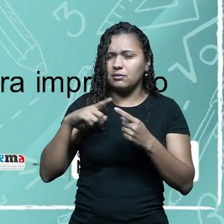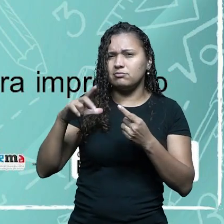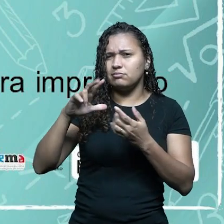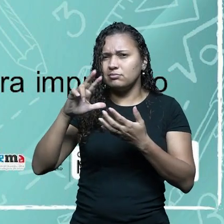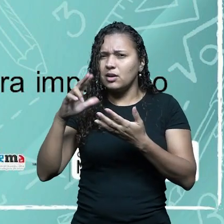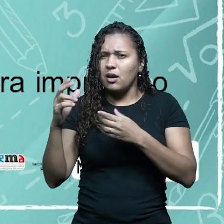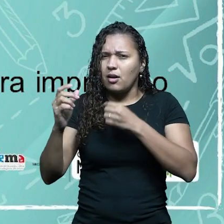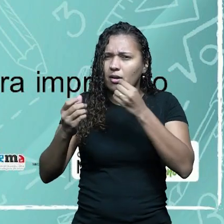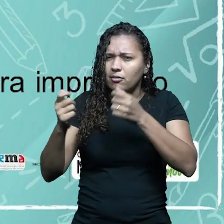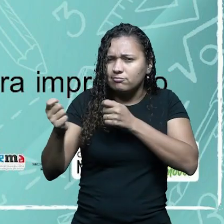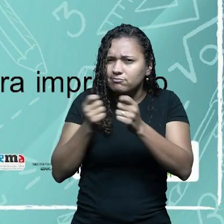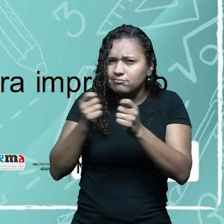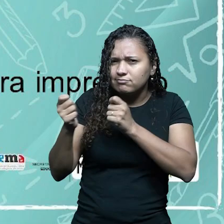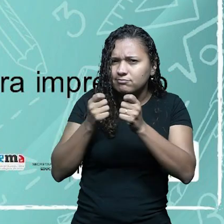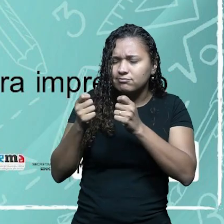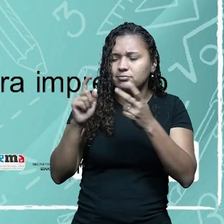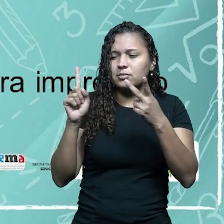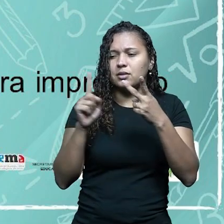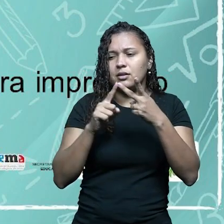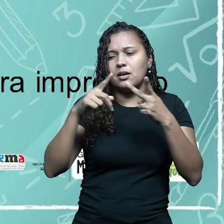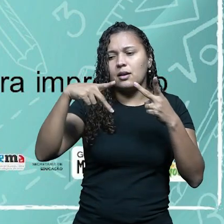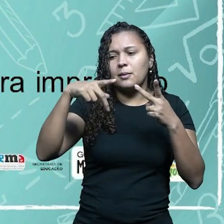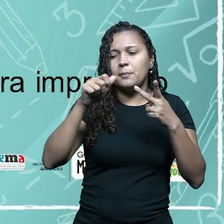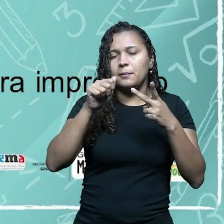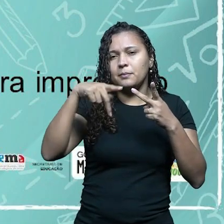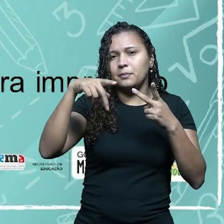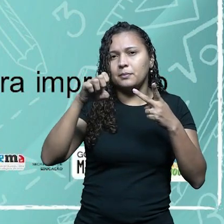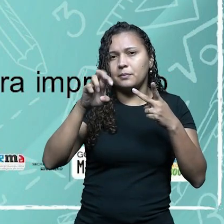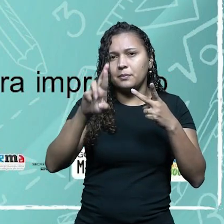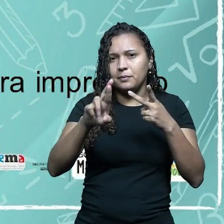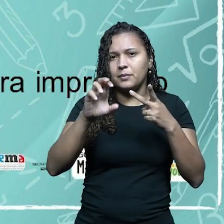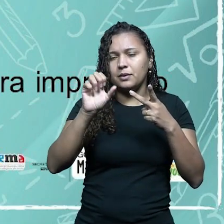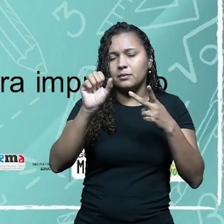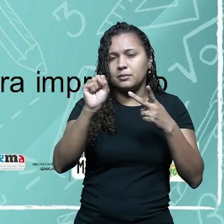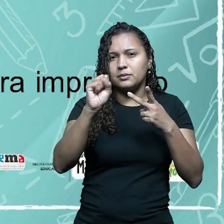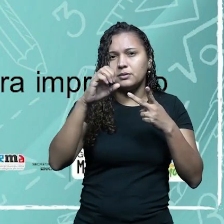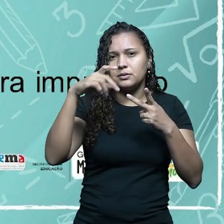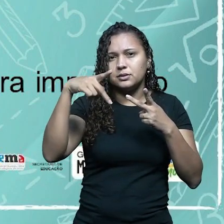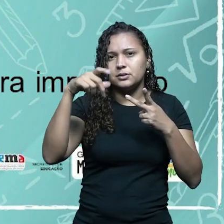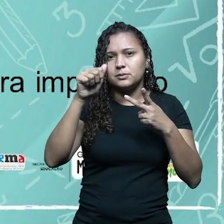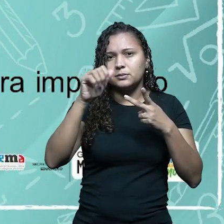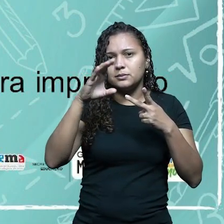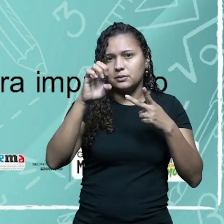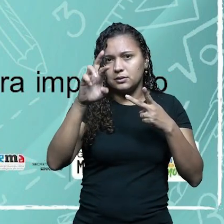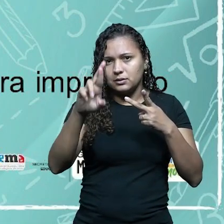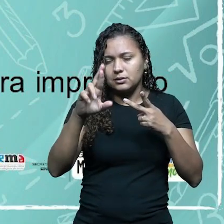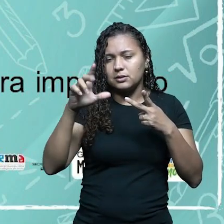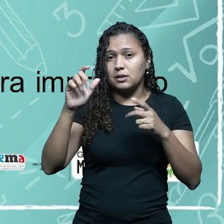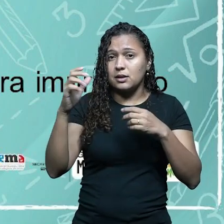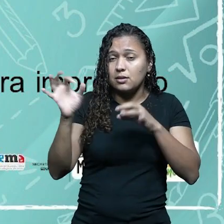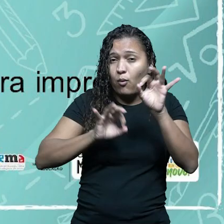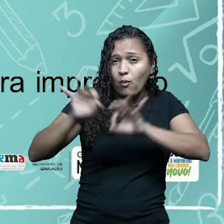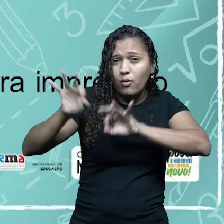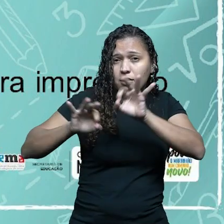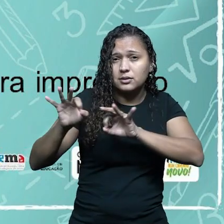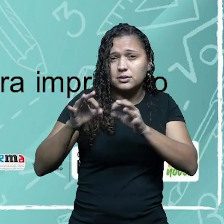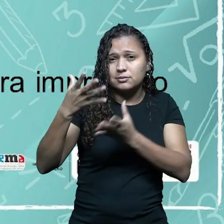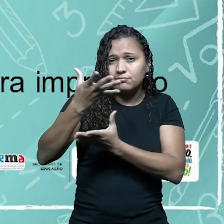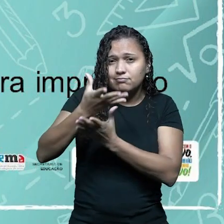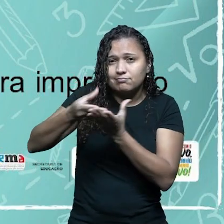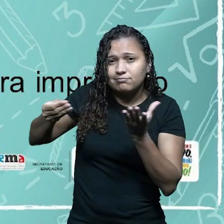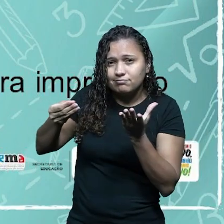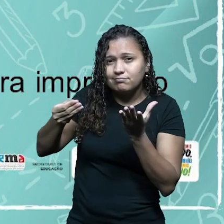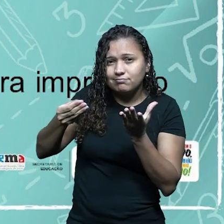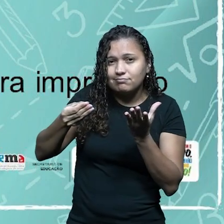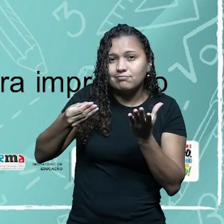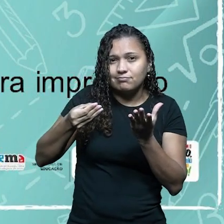modelagem, onde os elementos gráficos são manipulados, e o Paper Space, espaço onde se prepara o layout